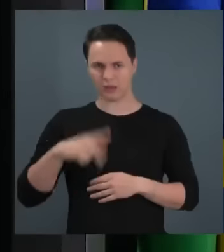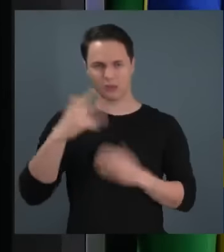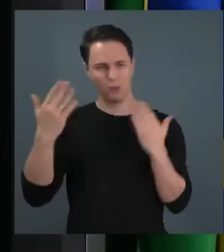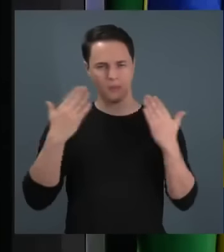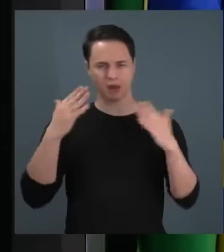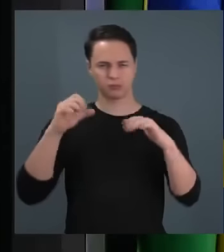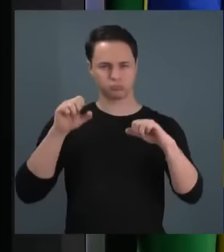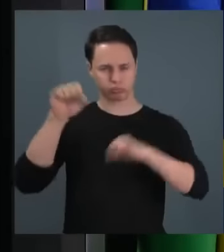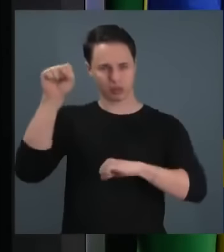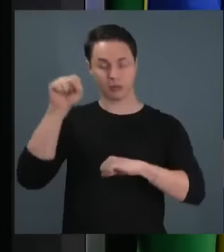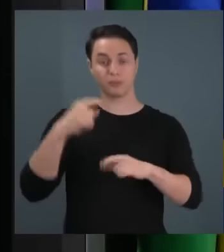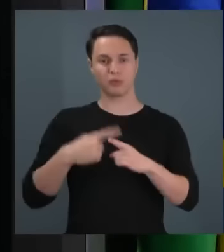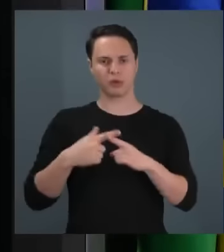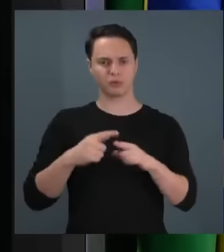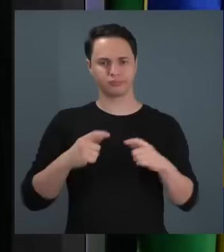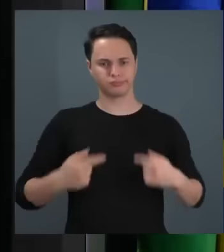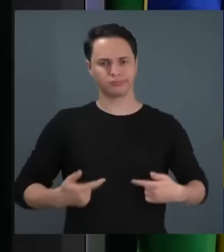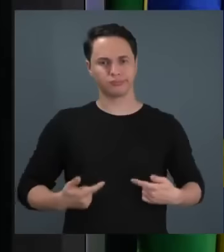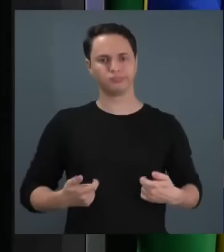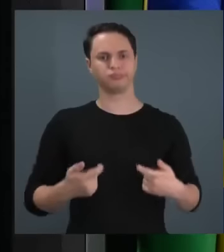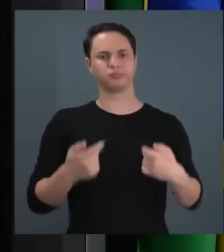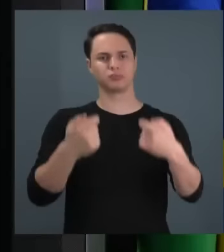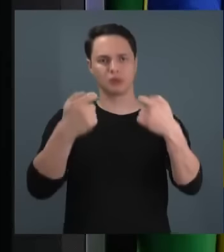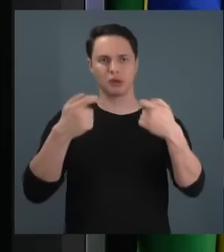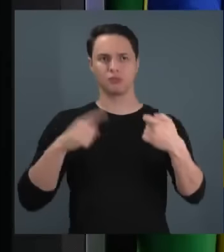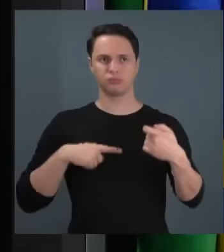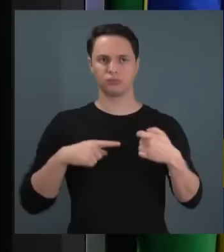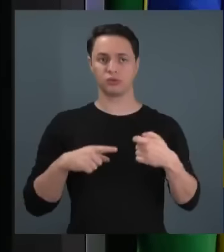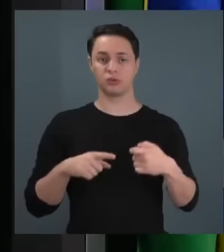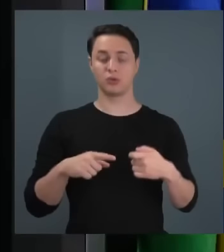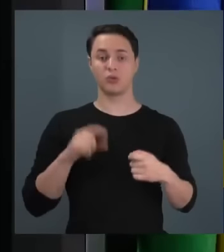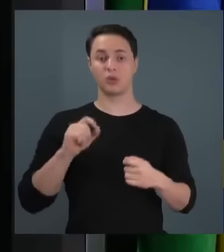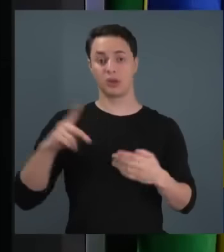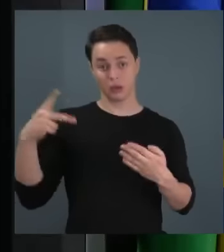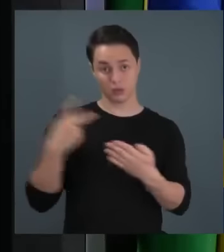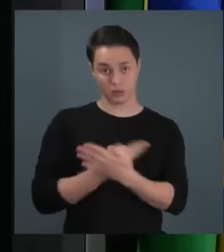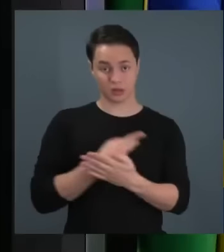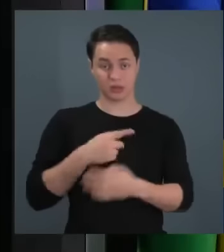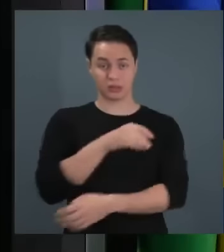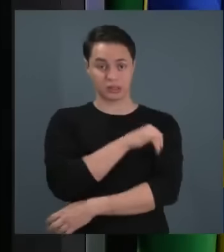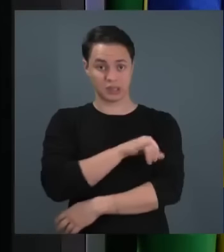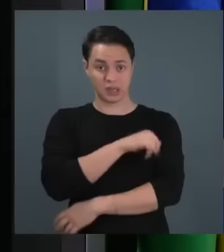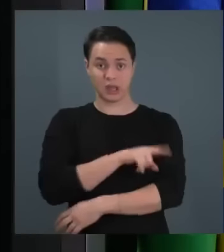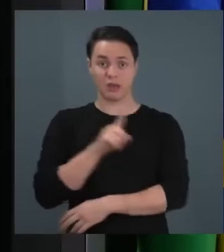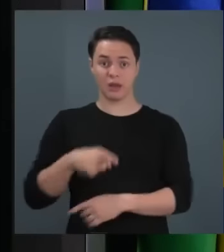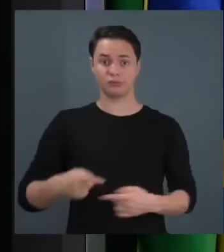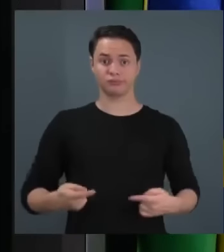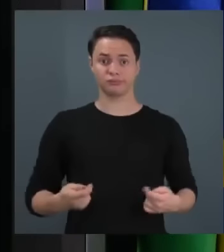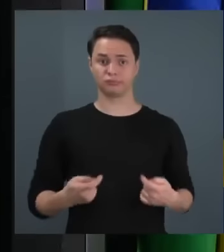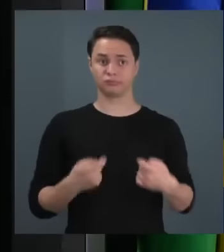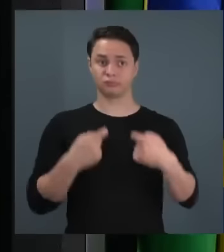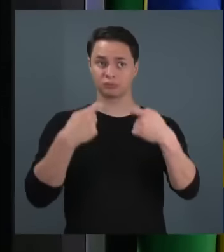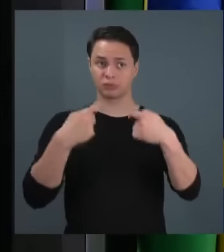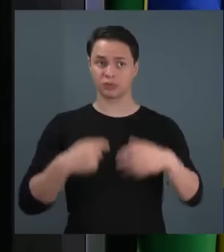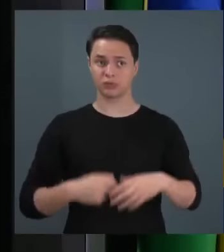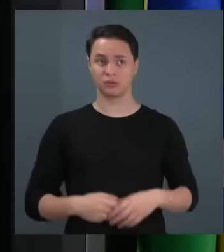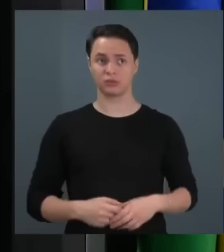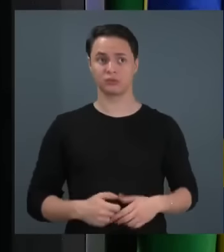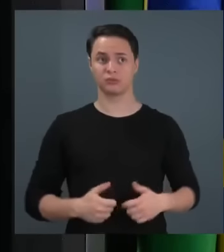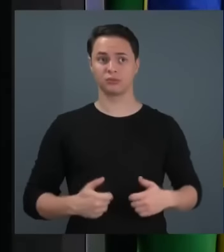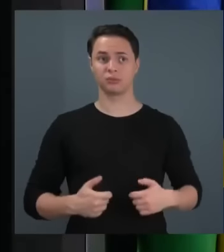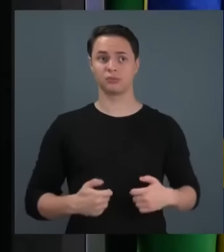de guerra. Porque o que aconteceu no Rio, o que acontece no Rio de Janeiro é guerra. Foram